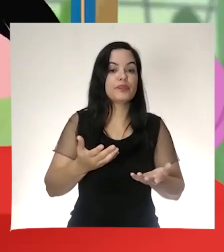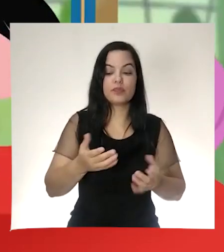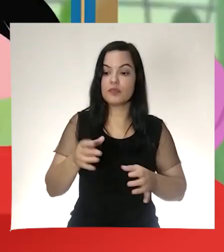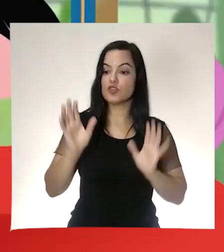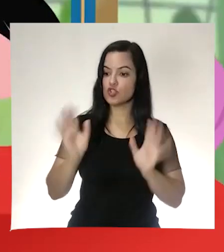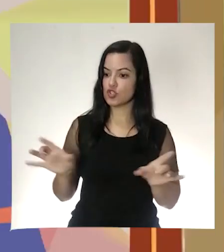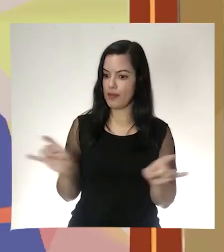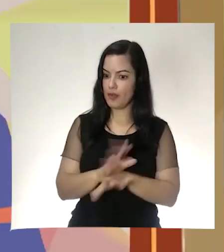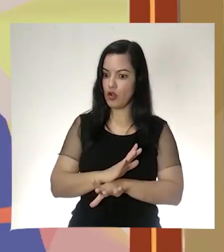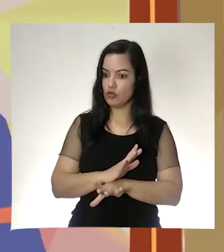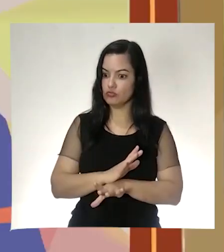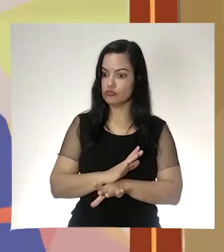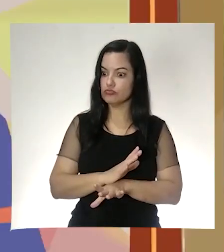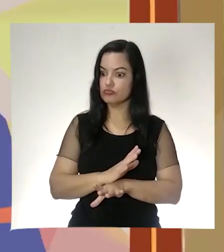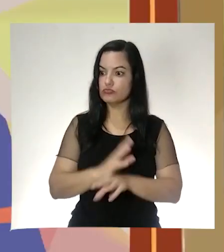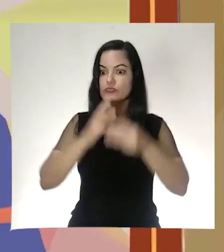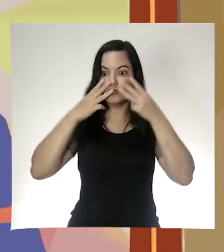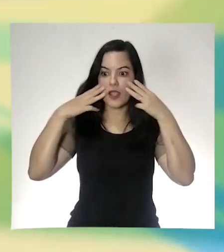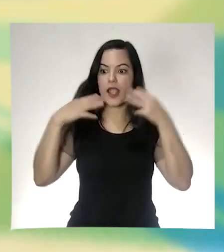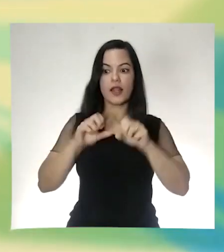Preparado, Cláudio?